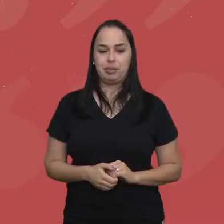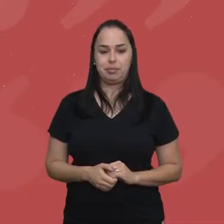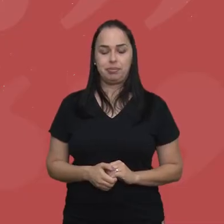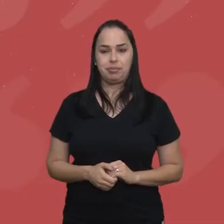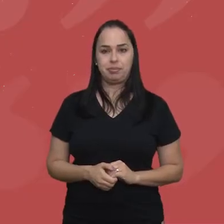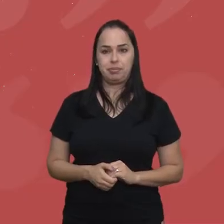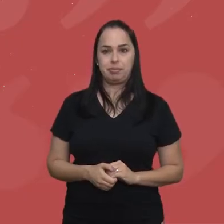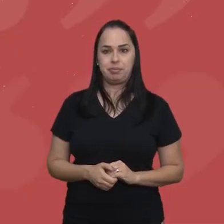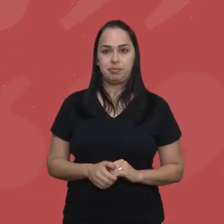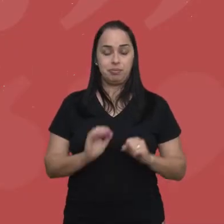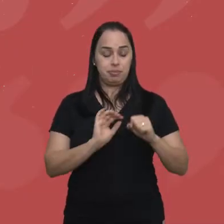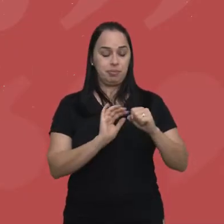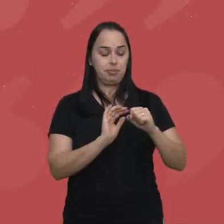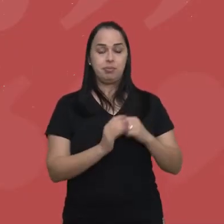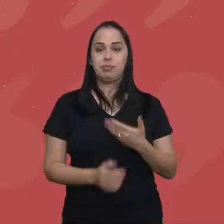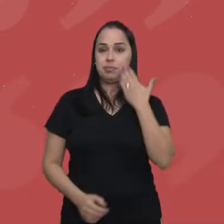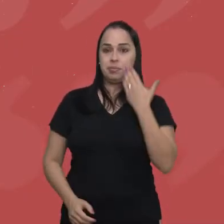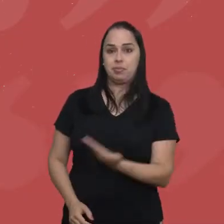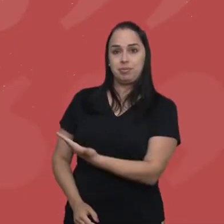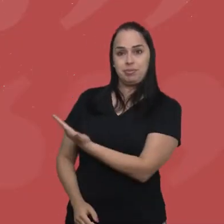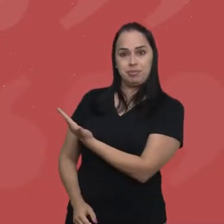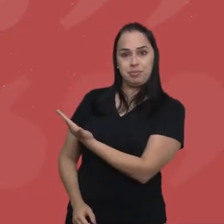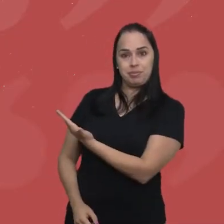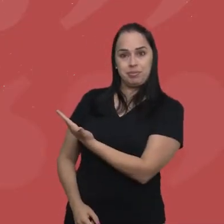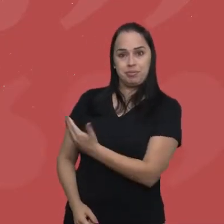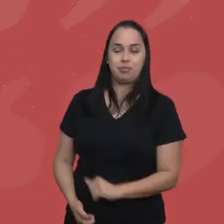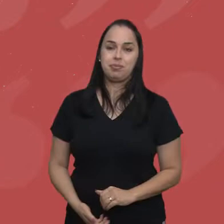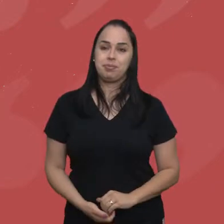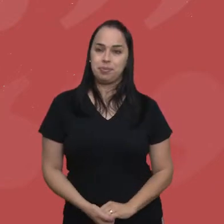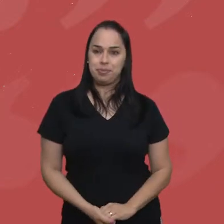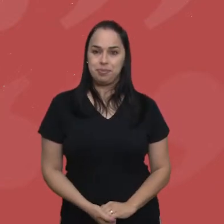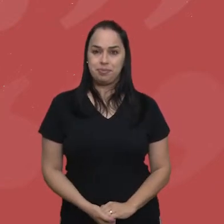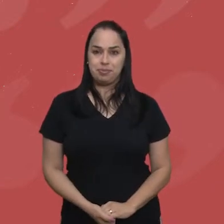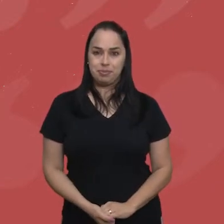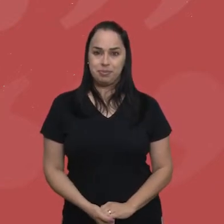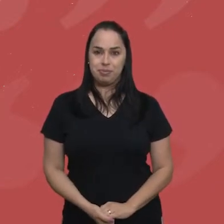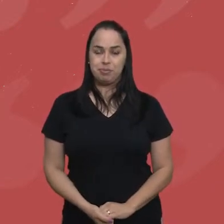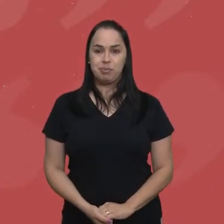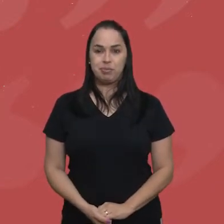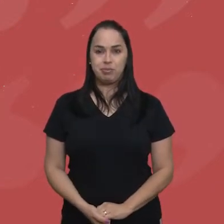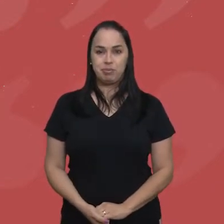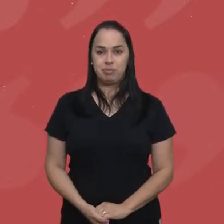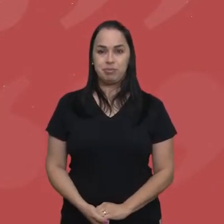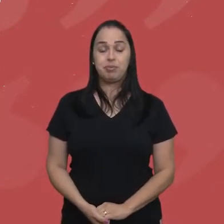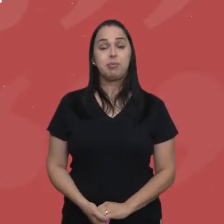ano. Como a pandemia de Covid-19 afetou as atividades do museu?